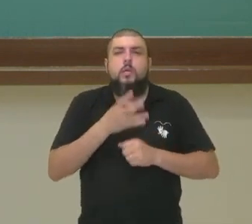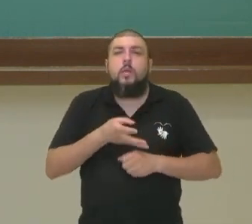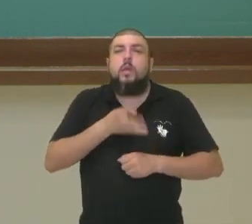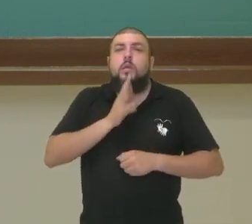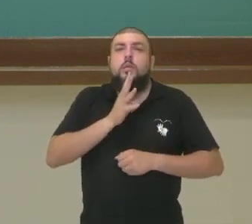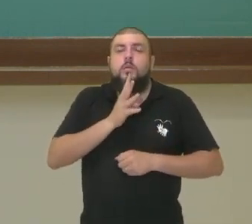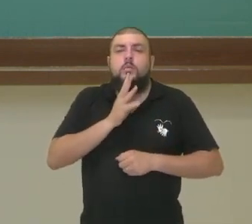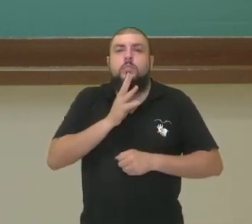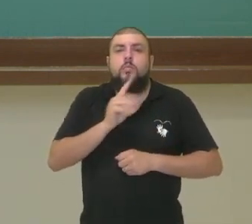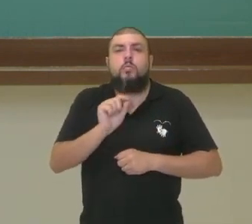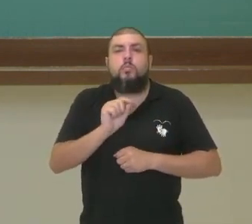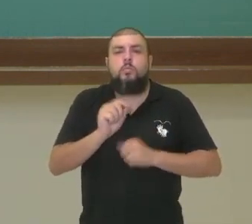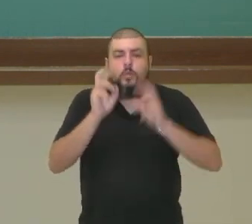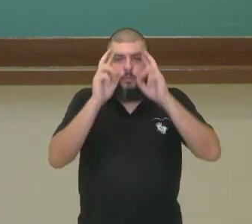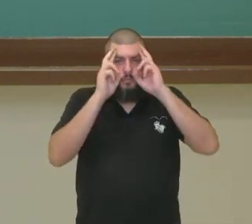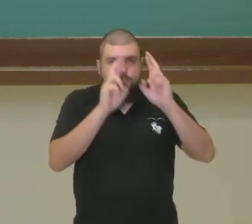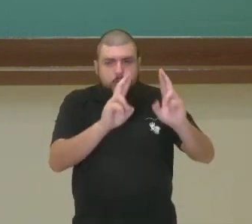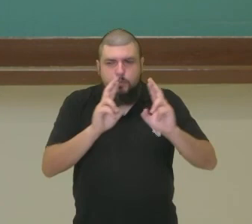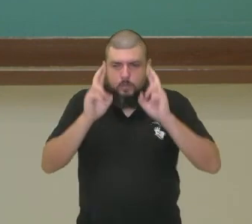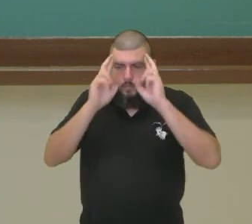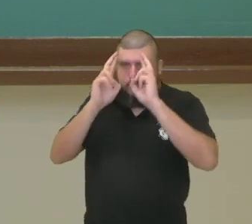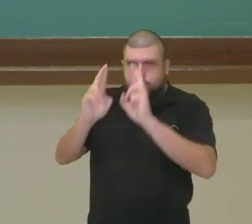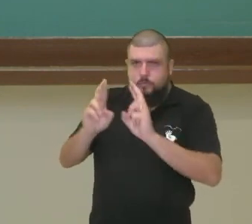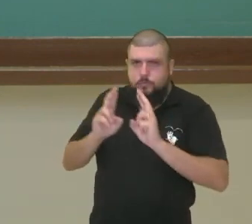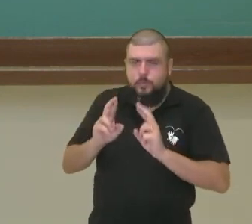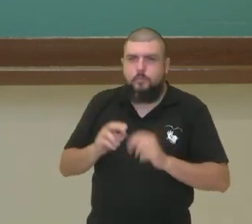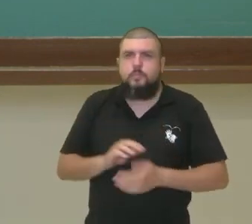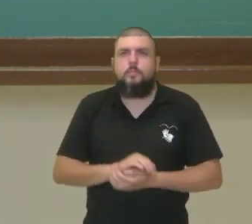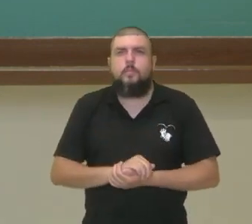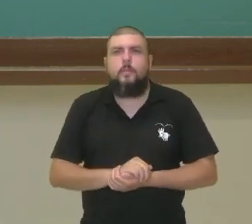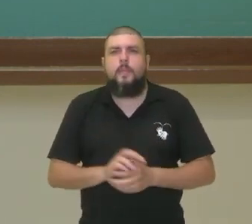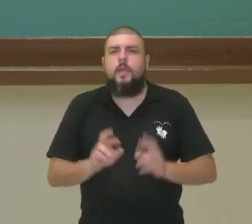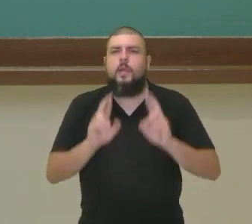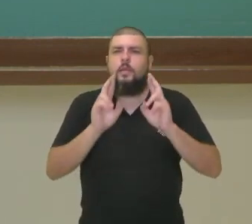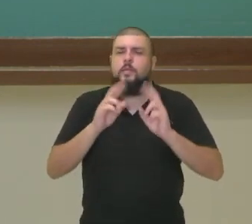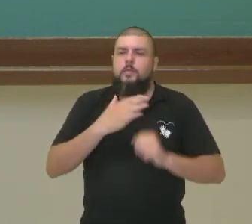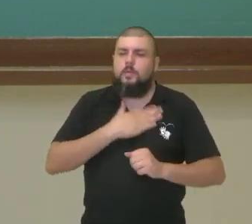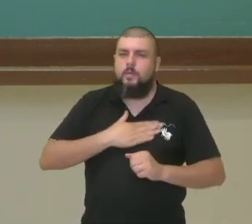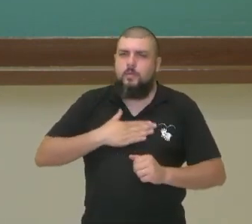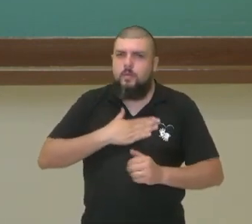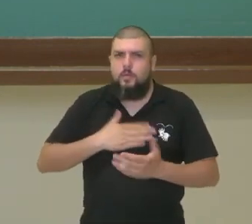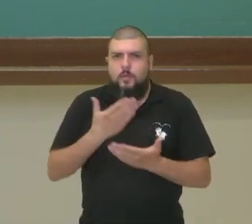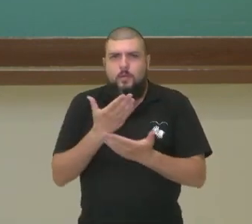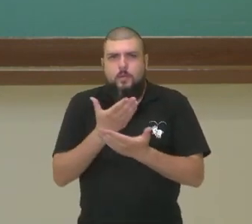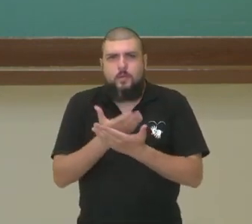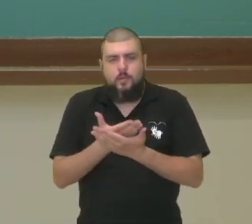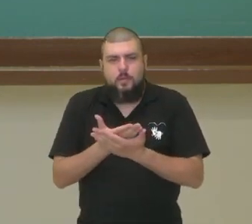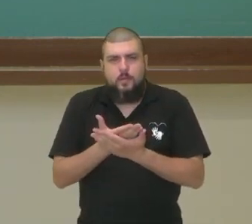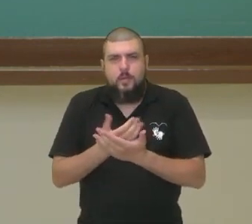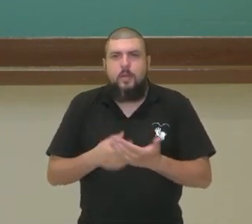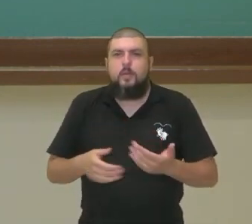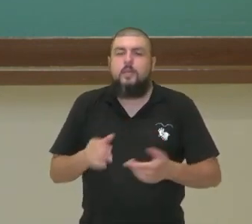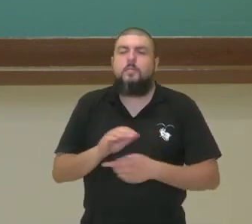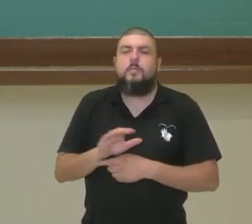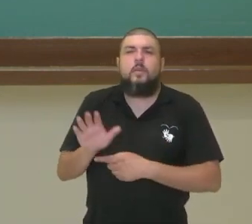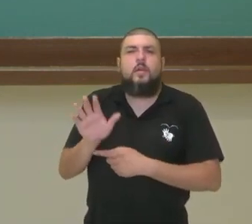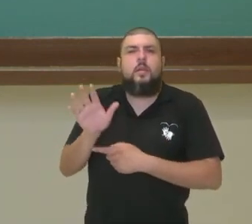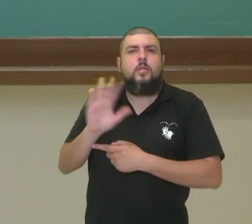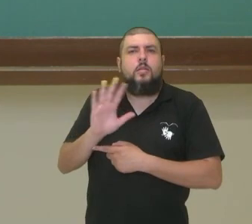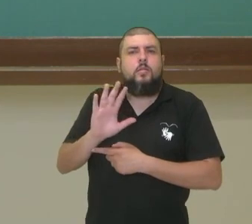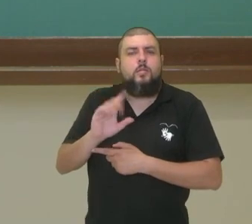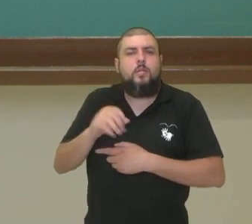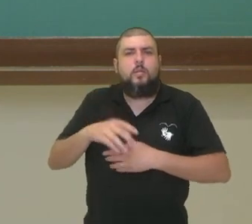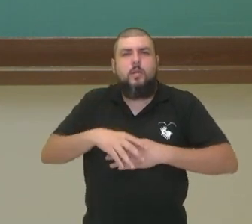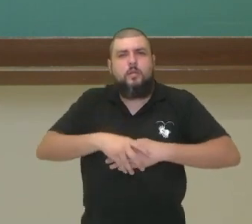conhecer para respeitar. Eu espero que vocês tenham gostado da nossa aula e eu me despeço de vocês dizendo